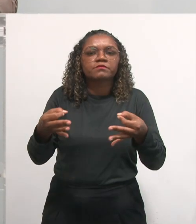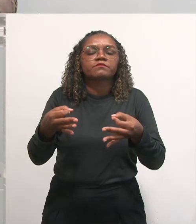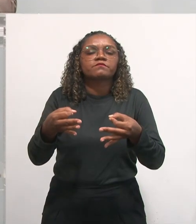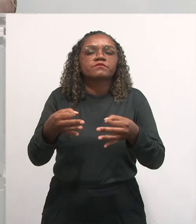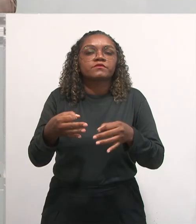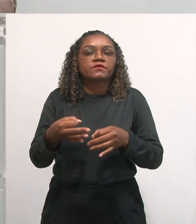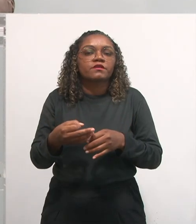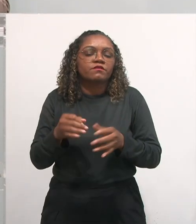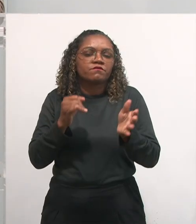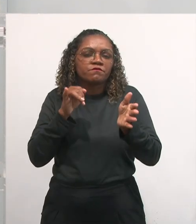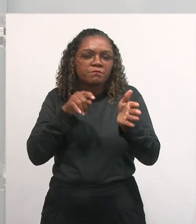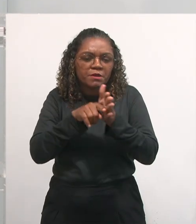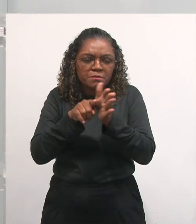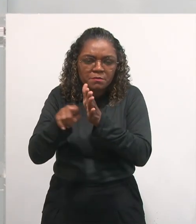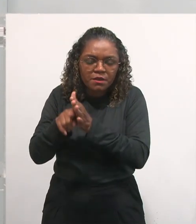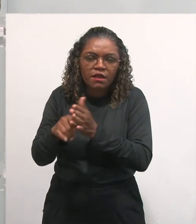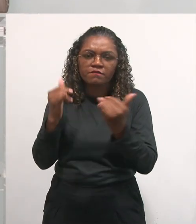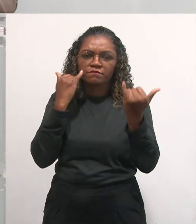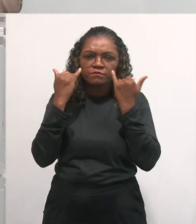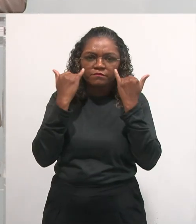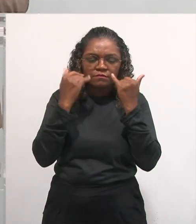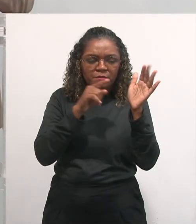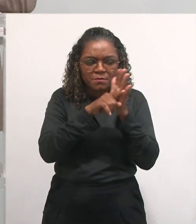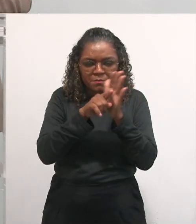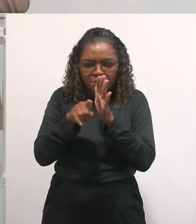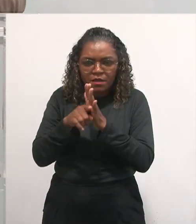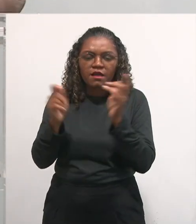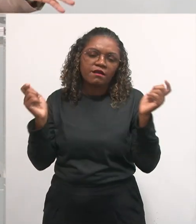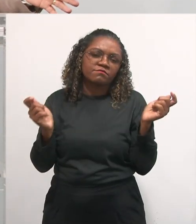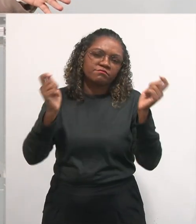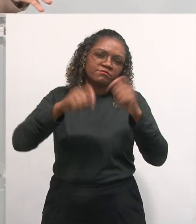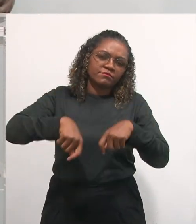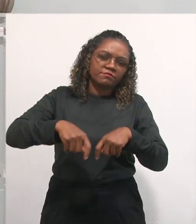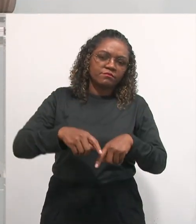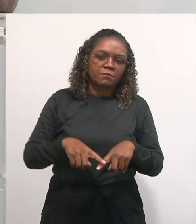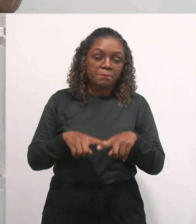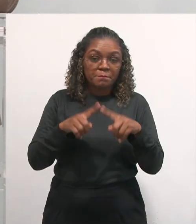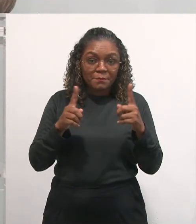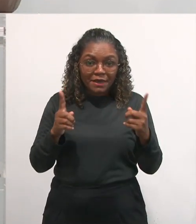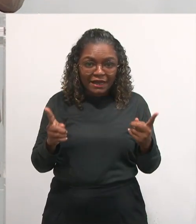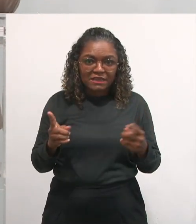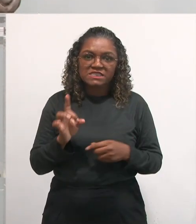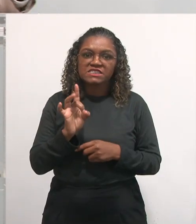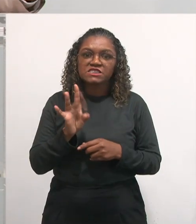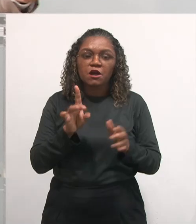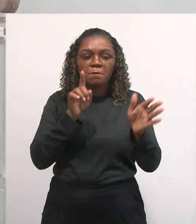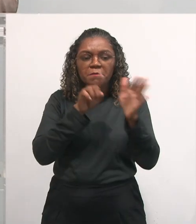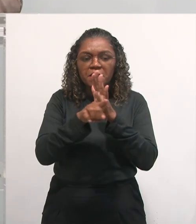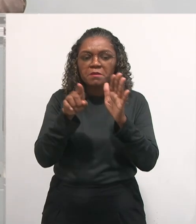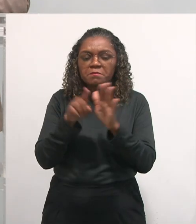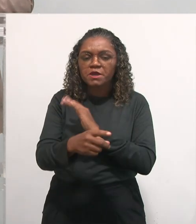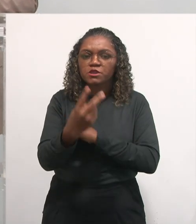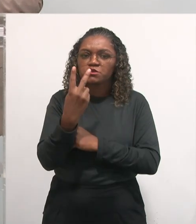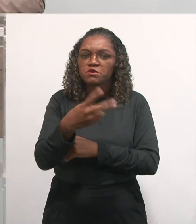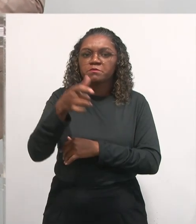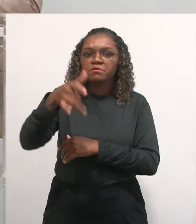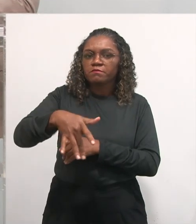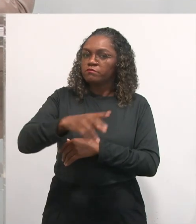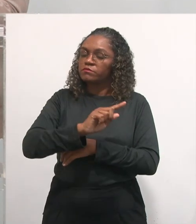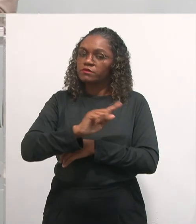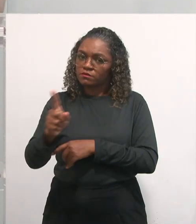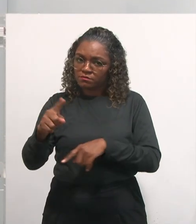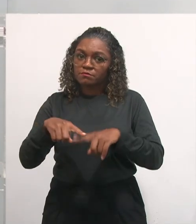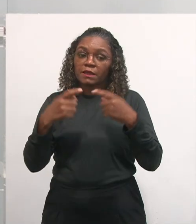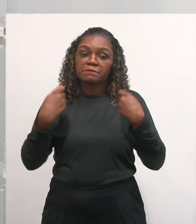você coletar, tá bom? Sintético também não quer dizer que é 2 perguntas, não. É sintético, mas de forma que você compreenda todo o